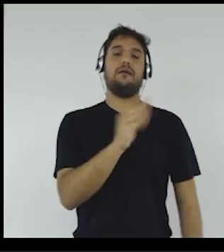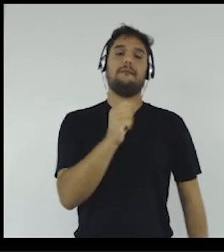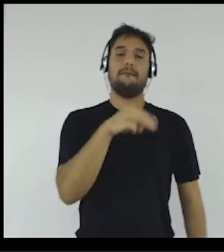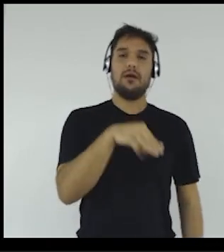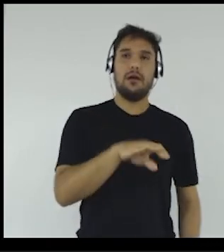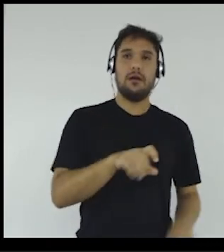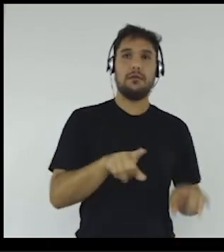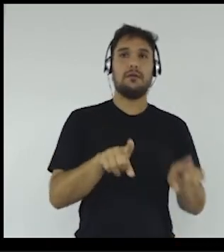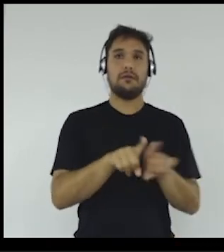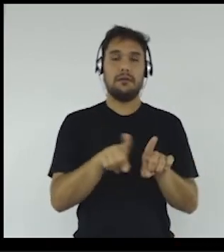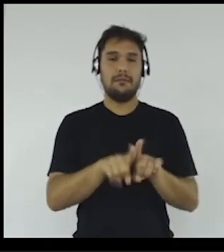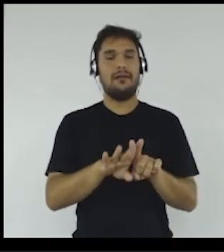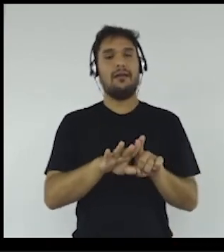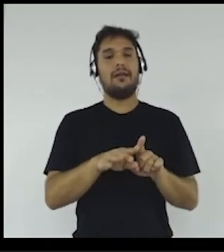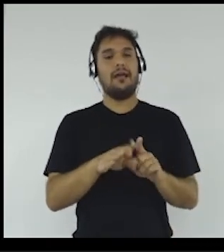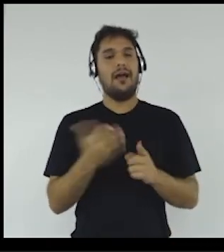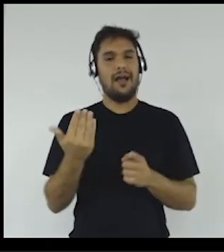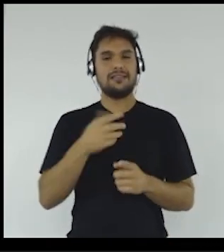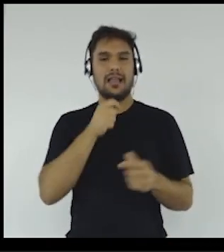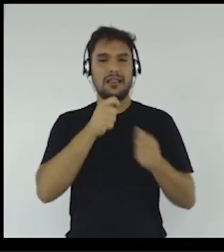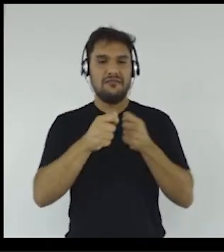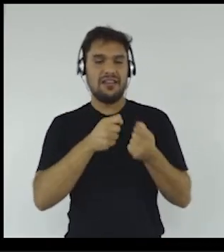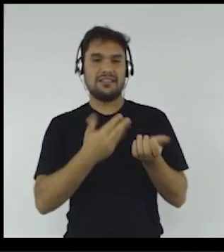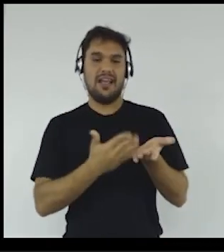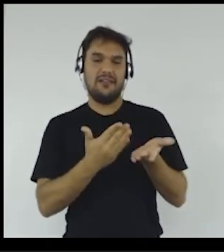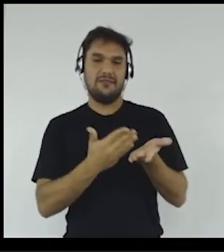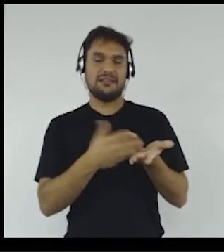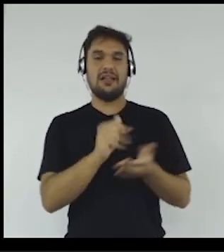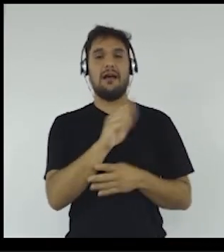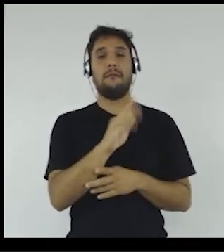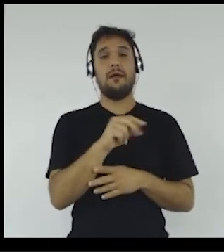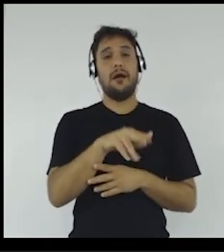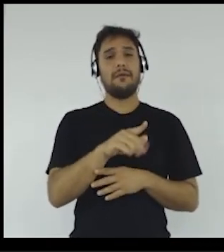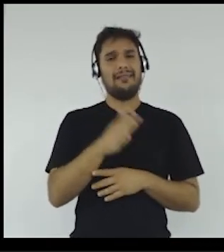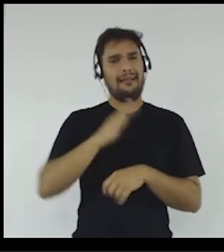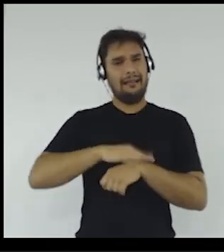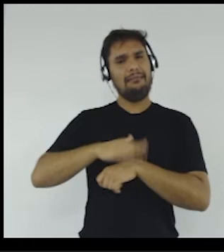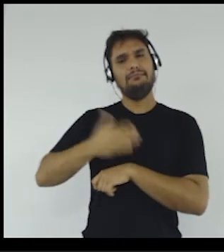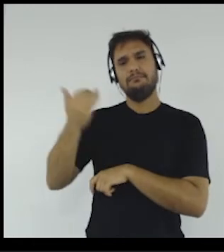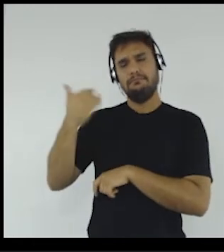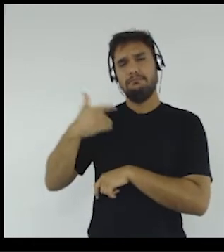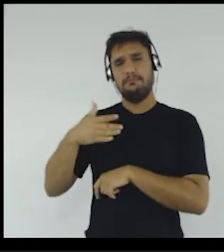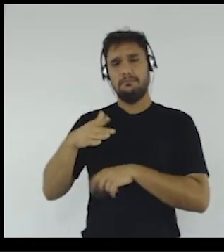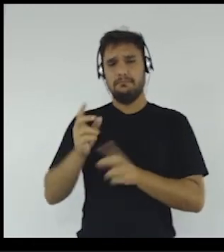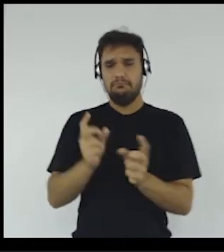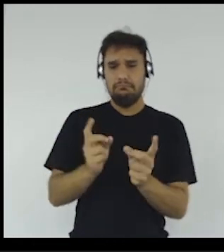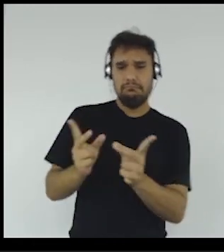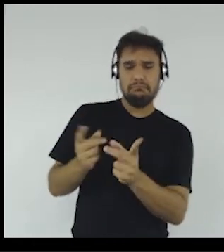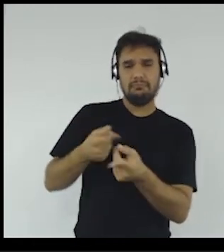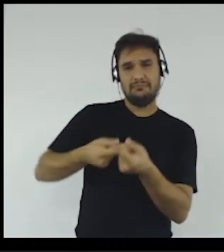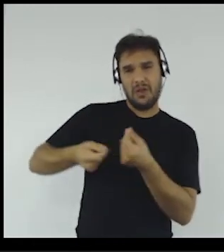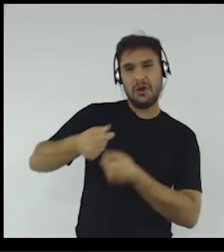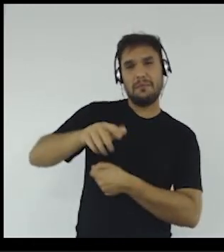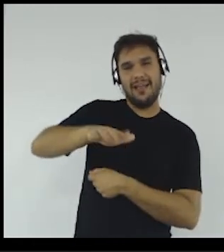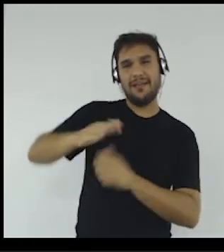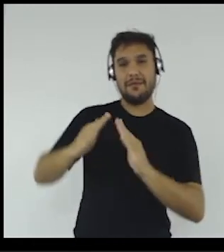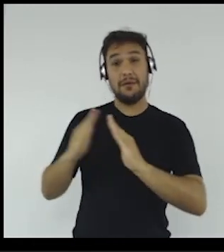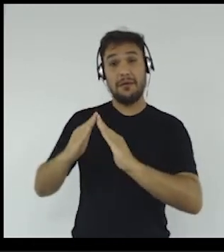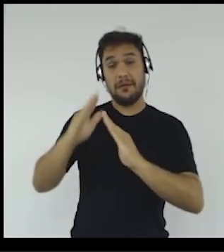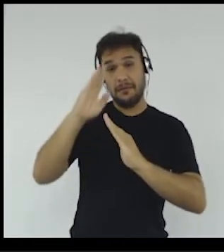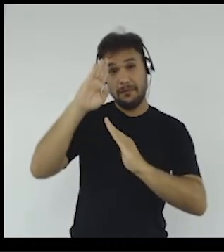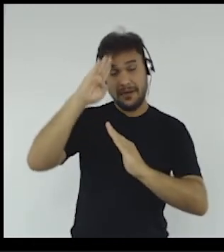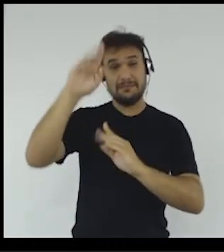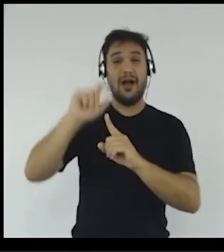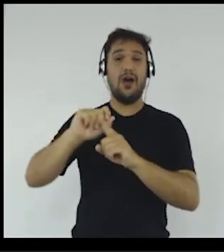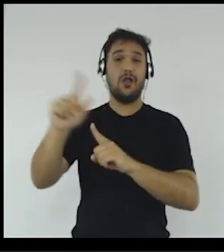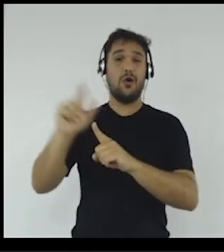recente entrevista à revista ABAME, destacou que, naquele tempo, o mercado imobiliário, principalmente o setor das